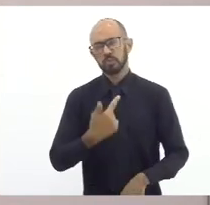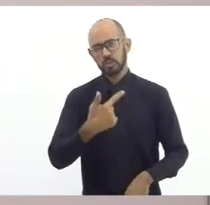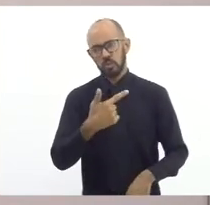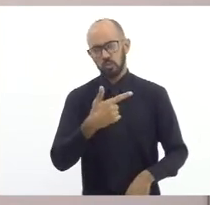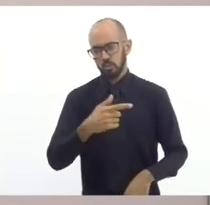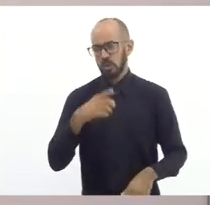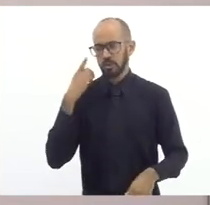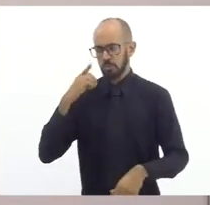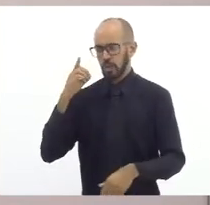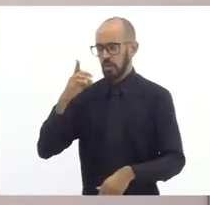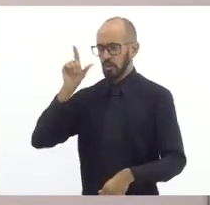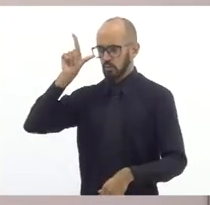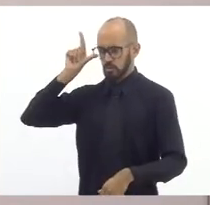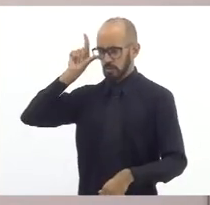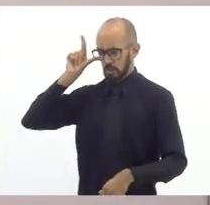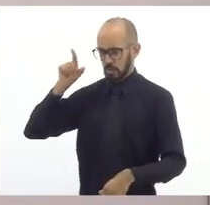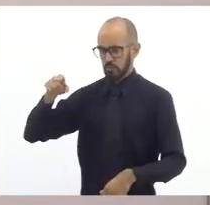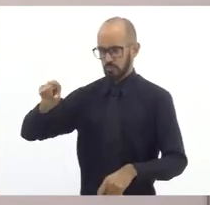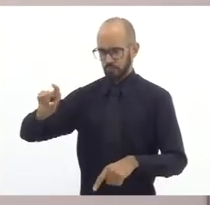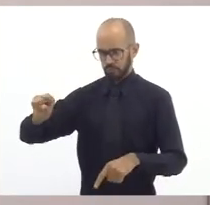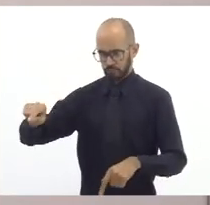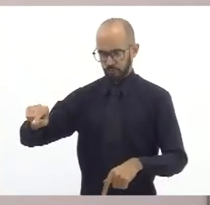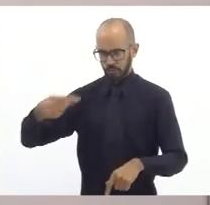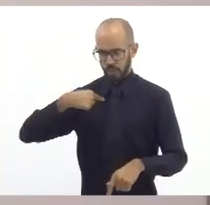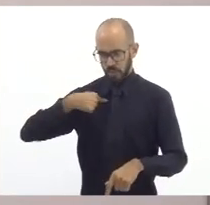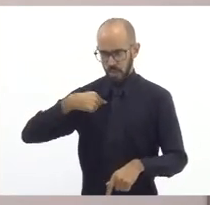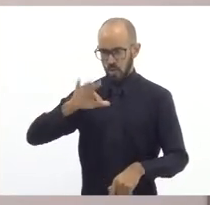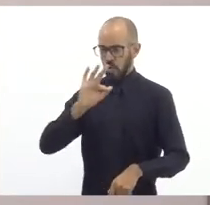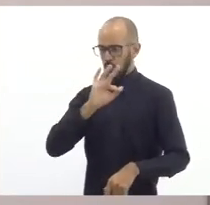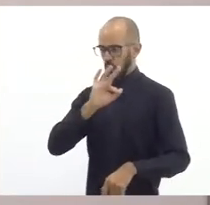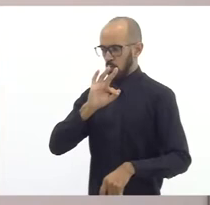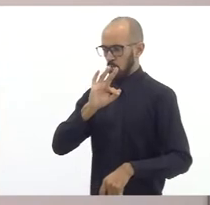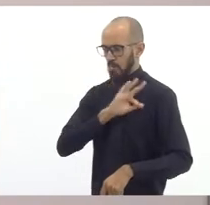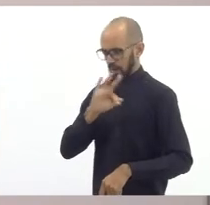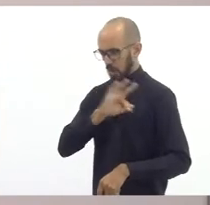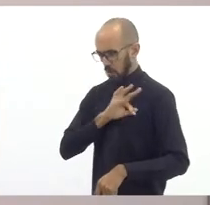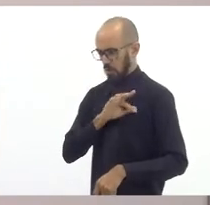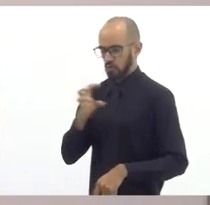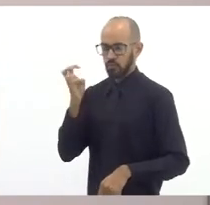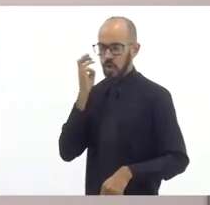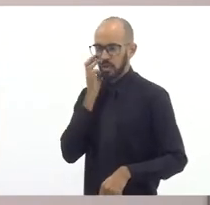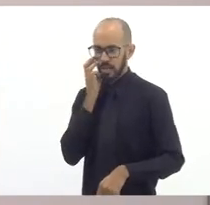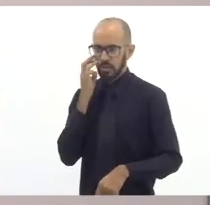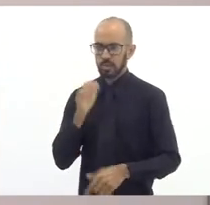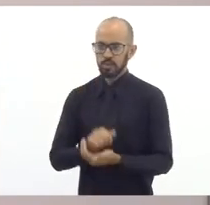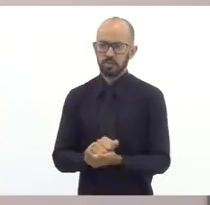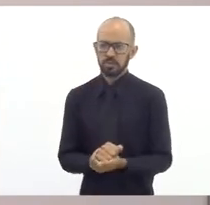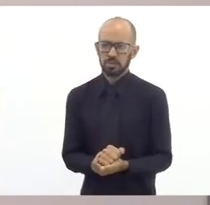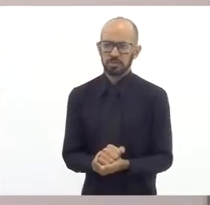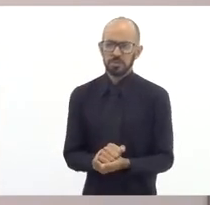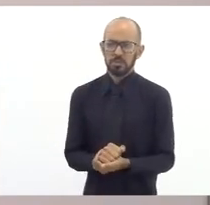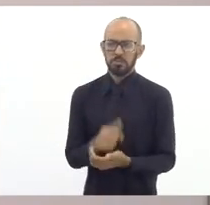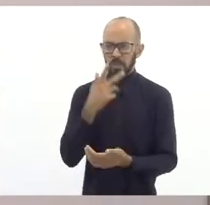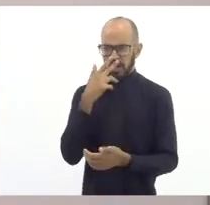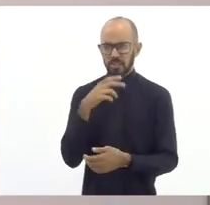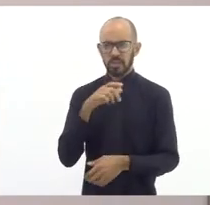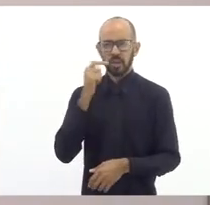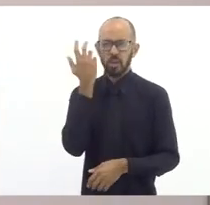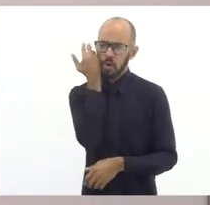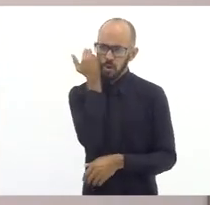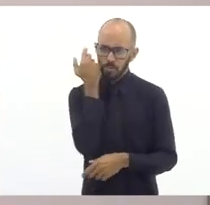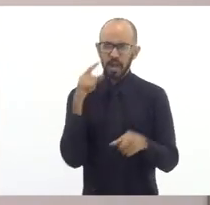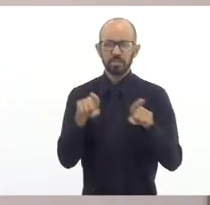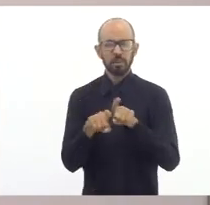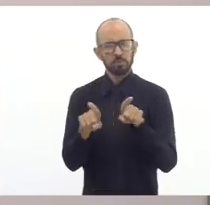Lucinha, eu, deputada Marta Rocha, deputado Valdec, acho que até uma vez, deputado Eliomar, já